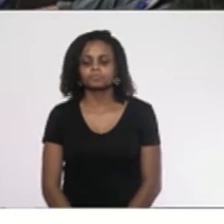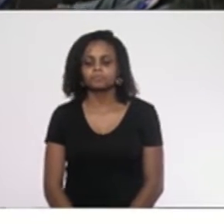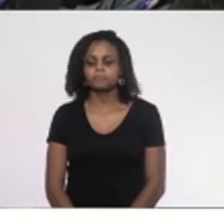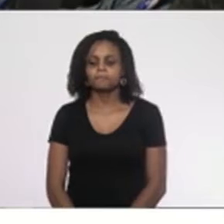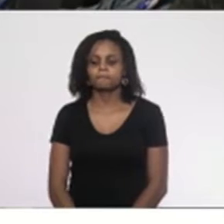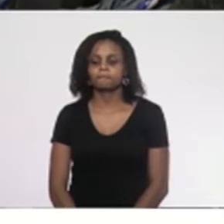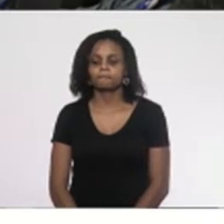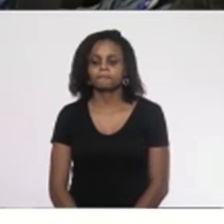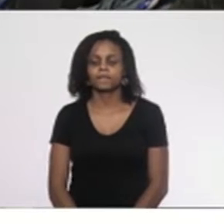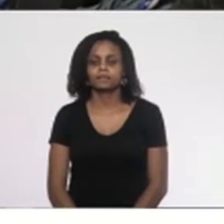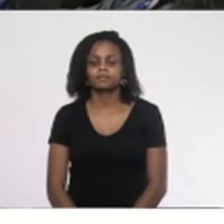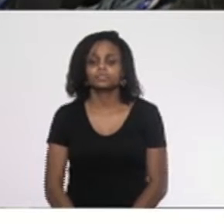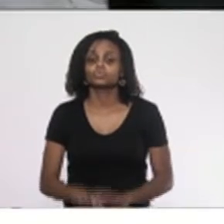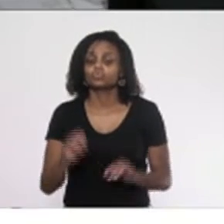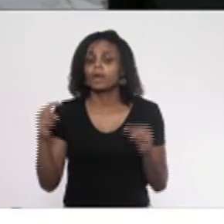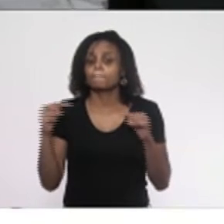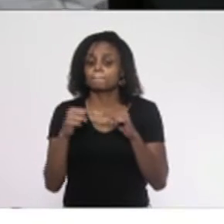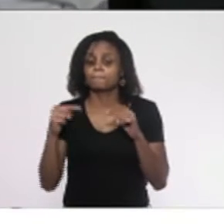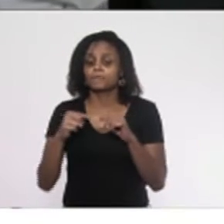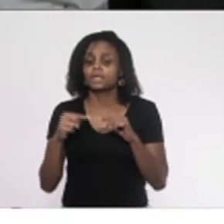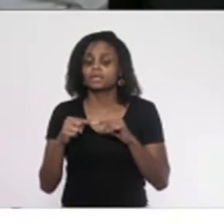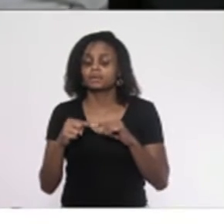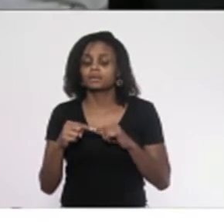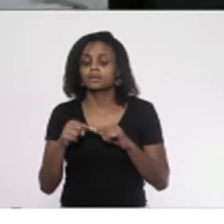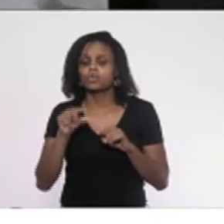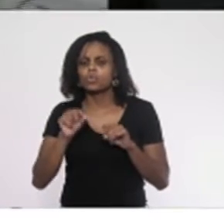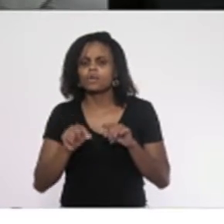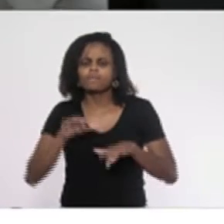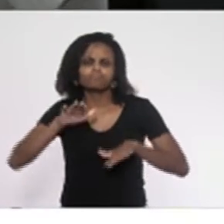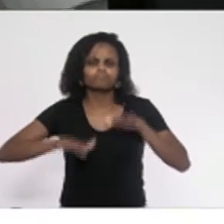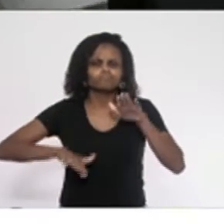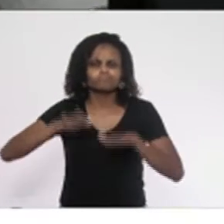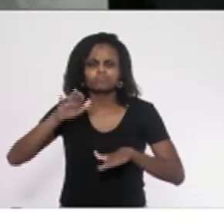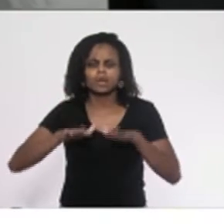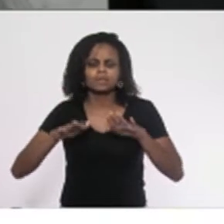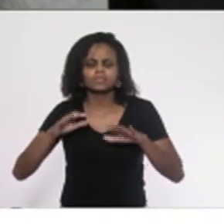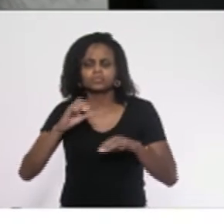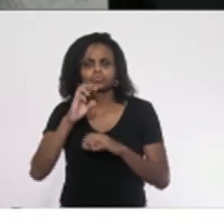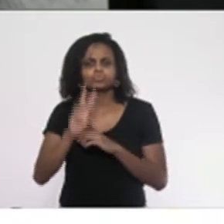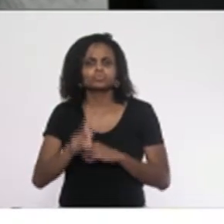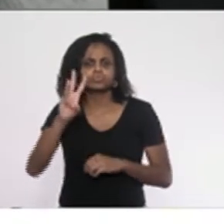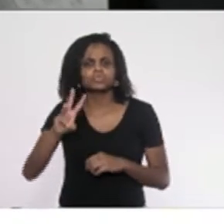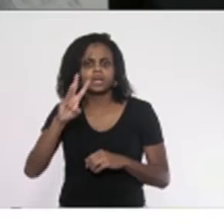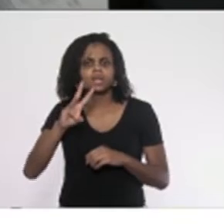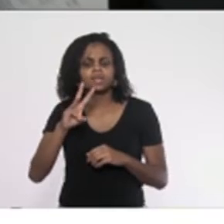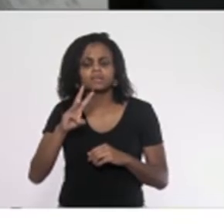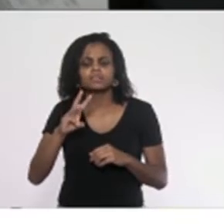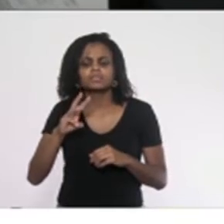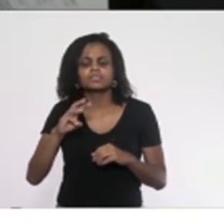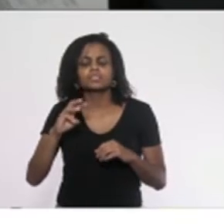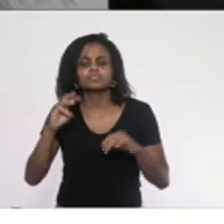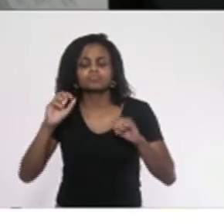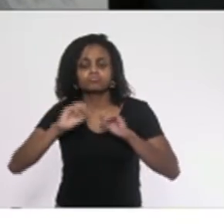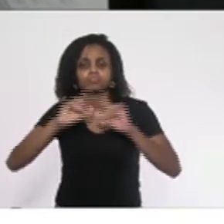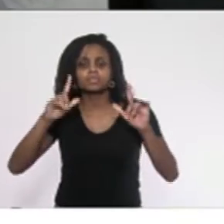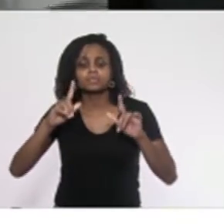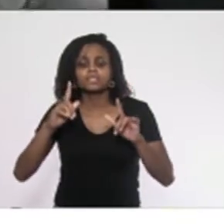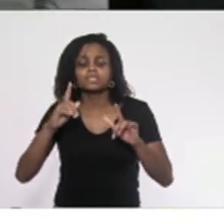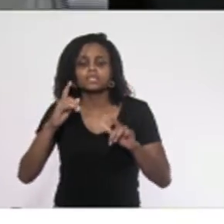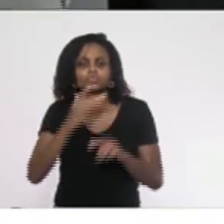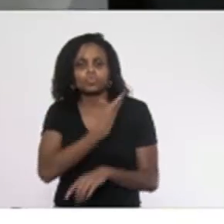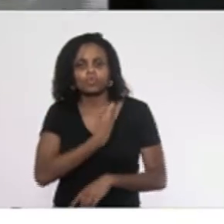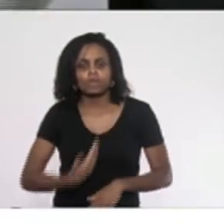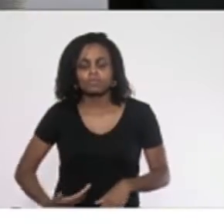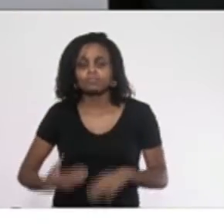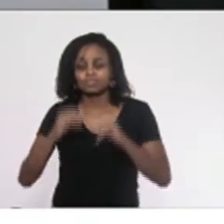Quando trata da questão da instabilidade do site e transparência do governo. A emenda de